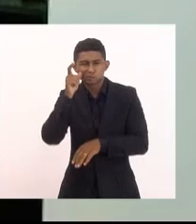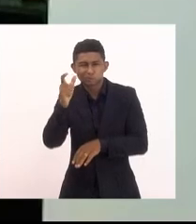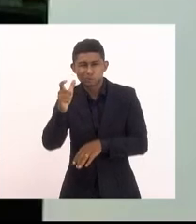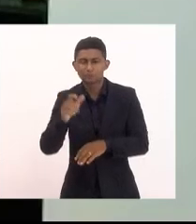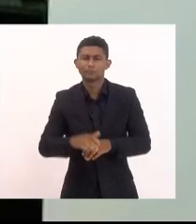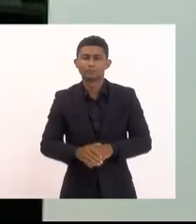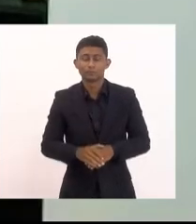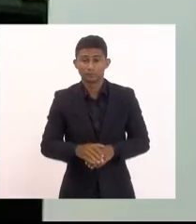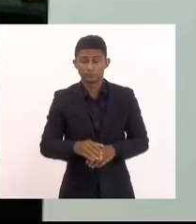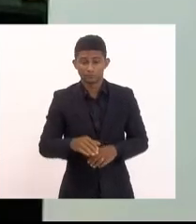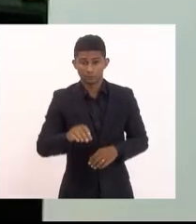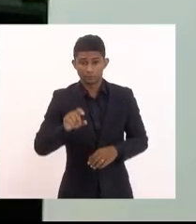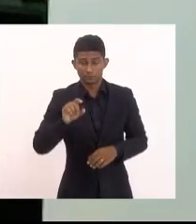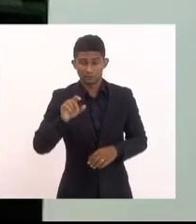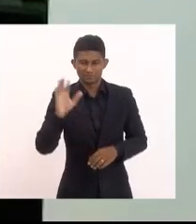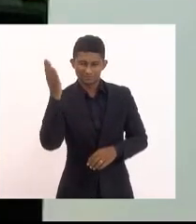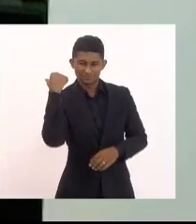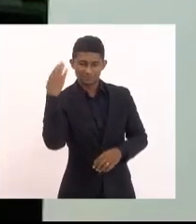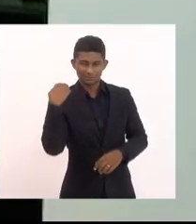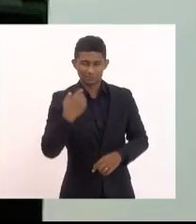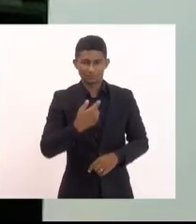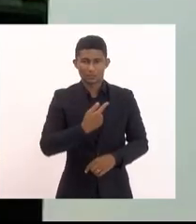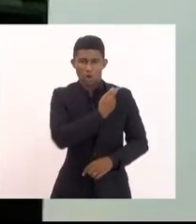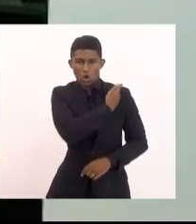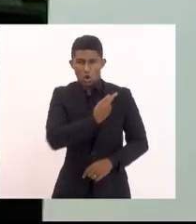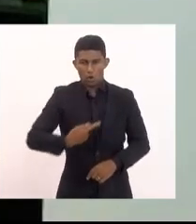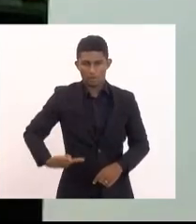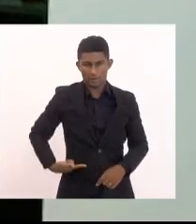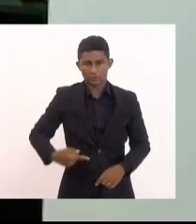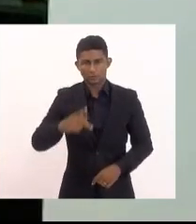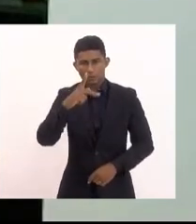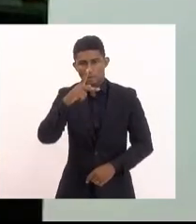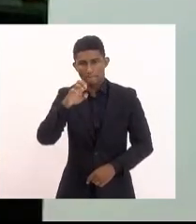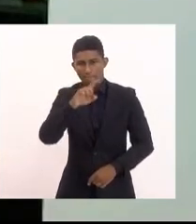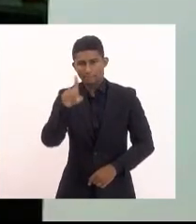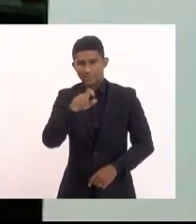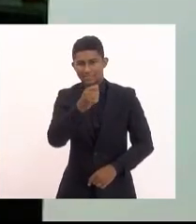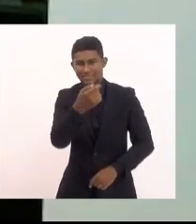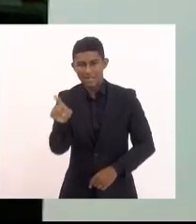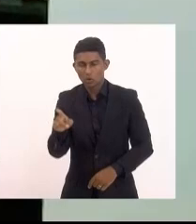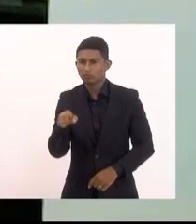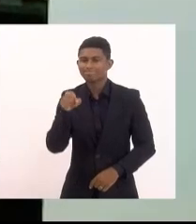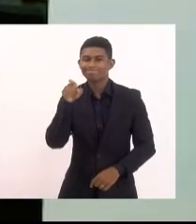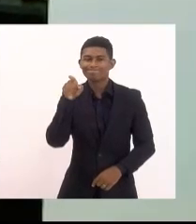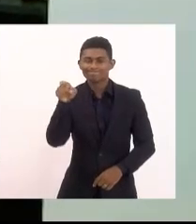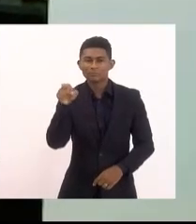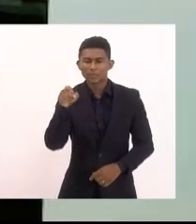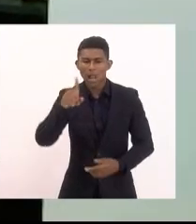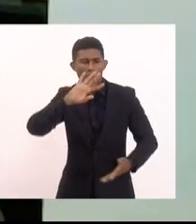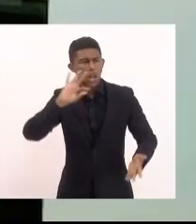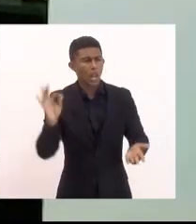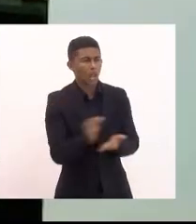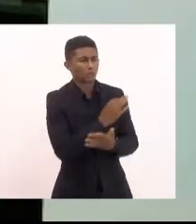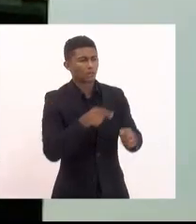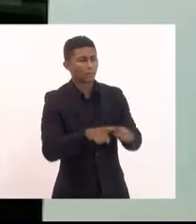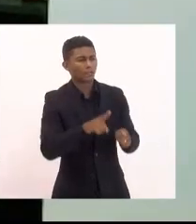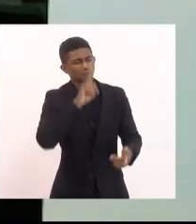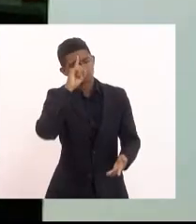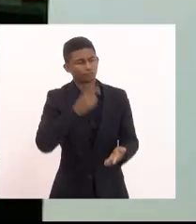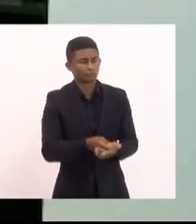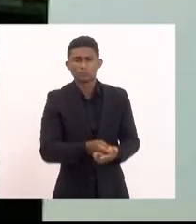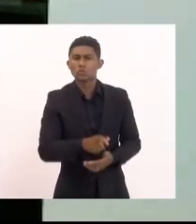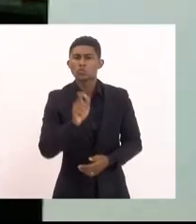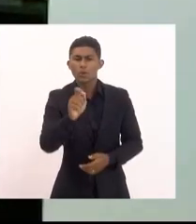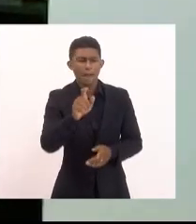governo Pezão, foi contratado e definido o Plano Estratégico Urbano Integrado